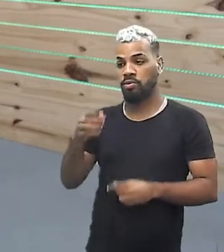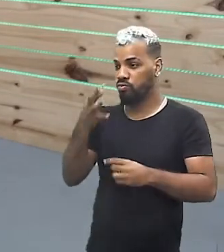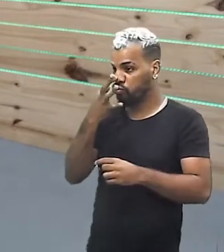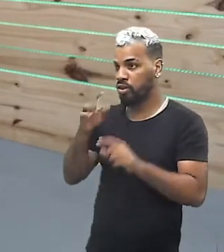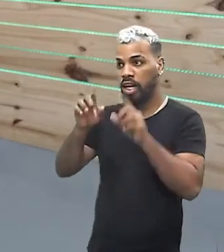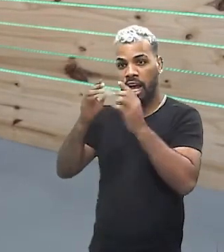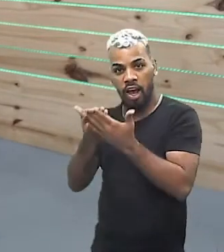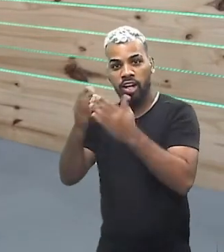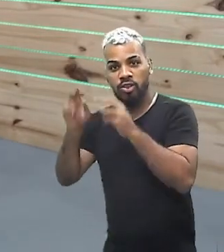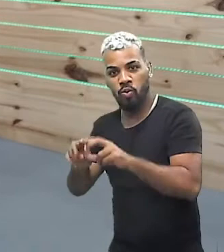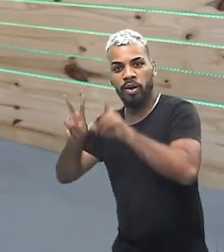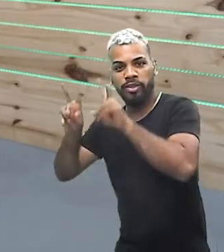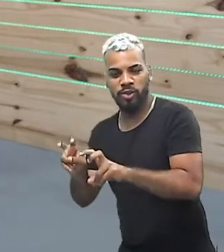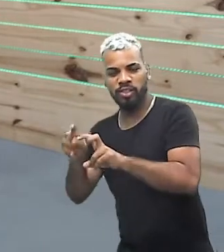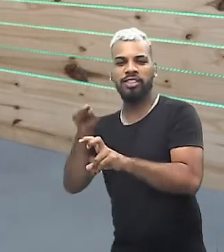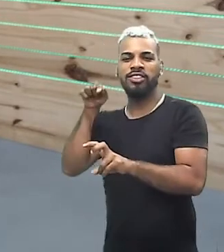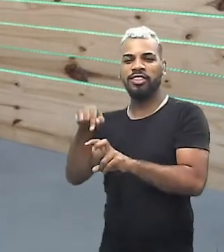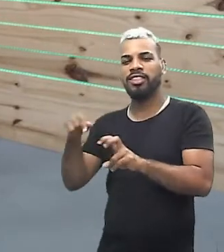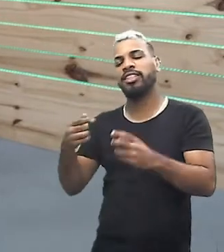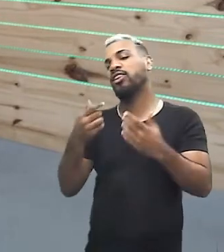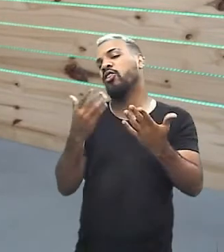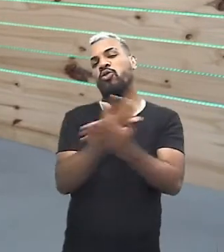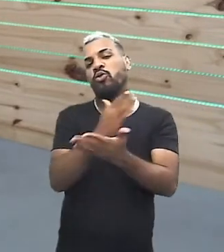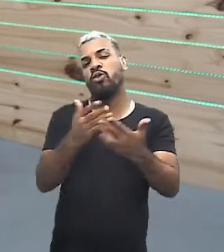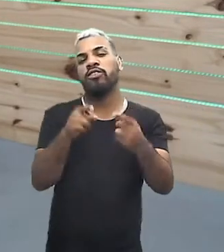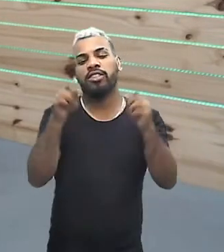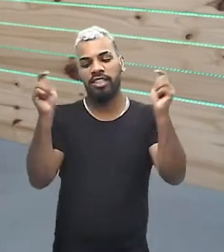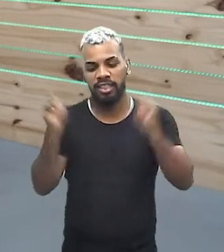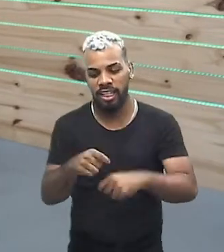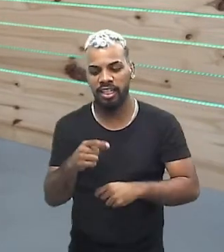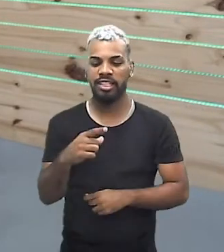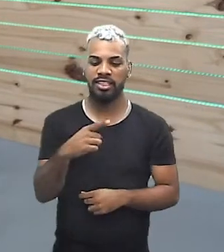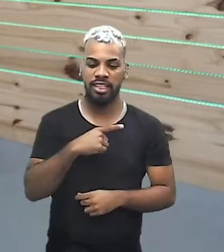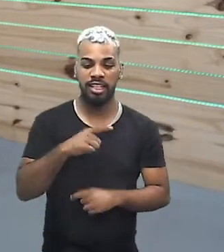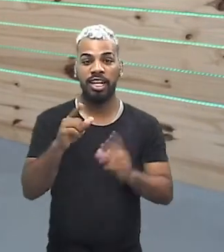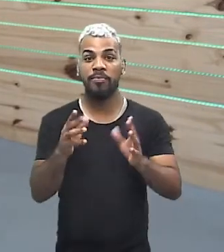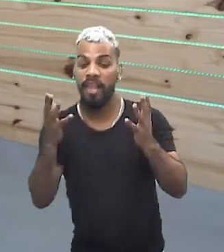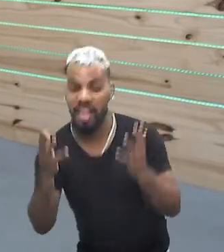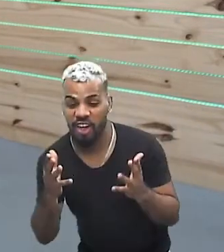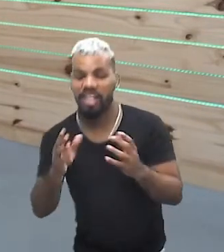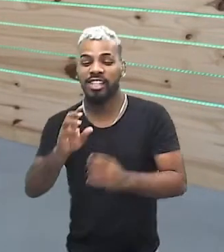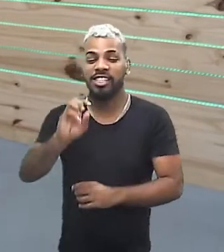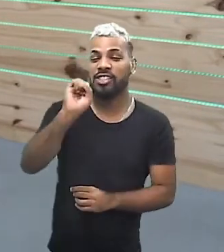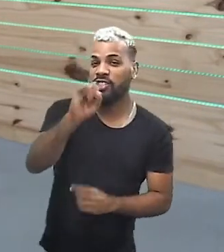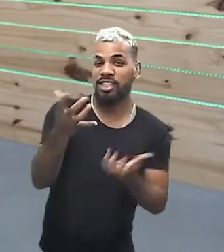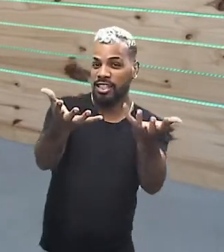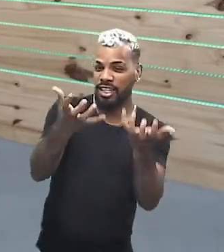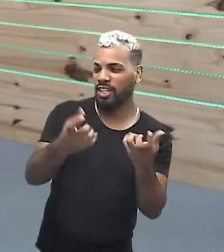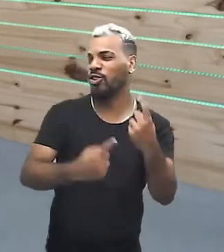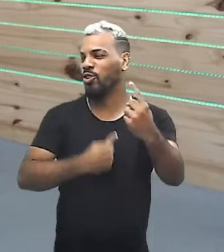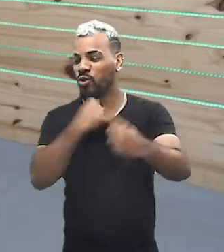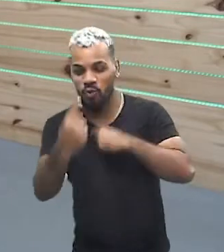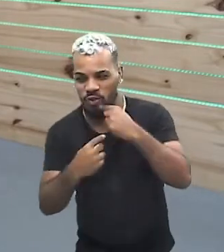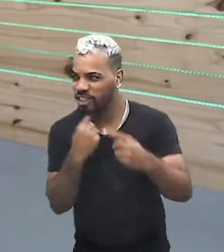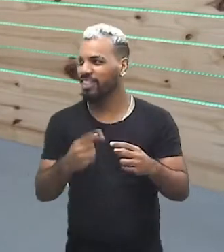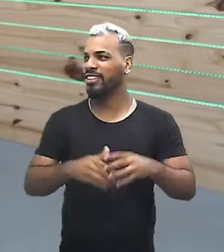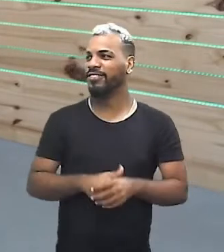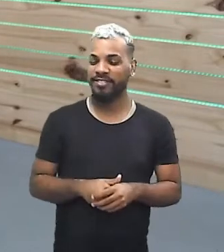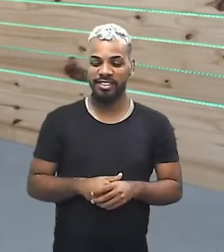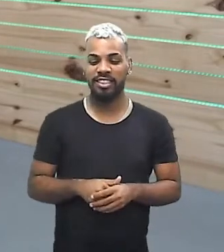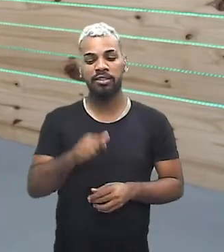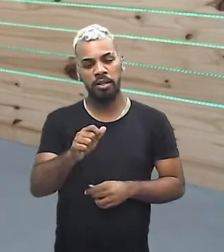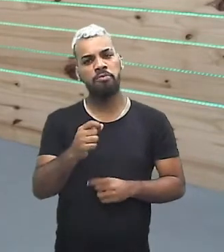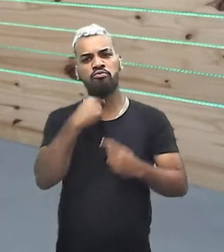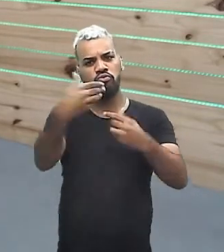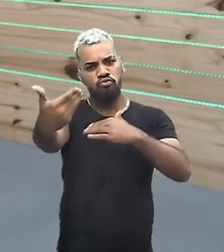de alguma questão que você possa ter algum tipo de dúvida agora se você tirar dúvida direto comigo também você pode tirar